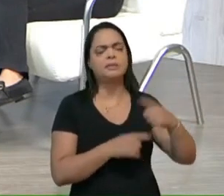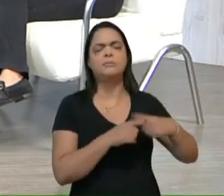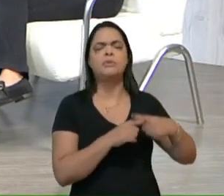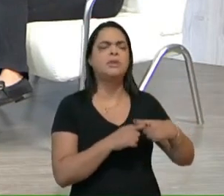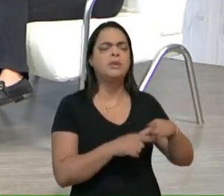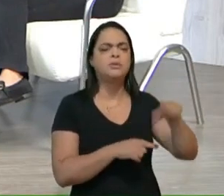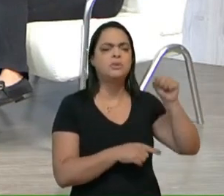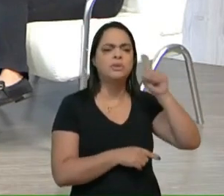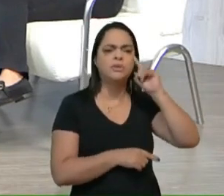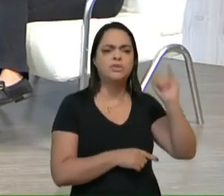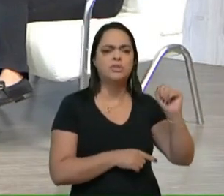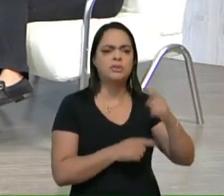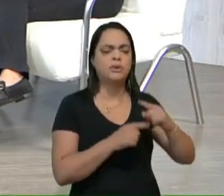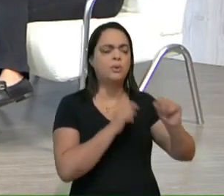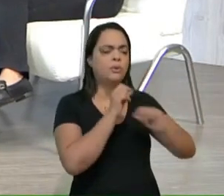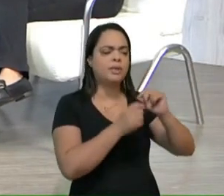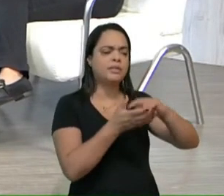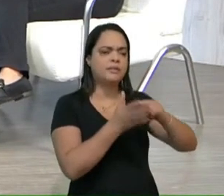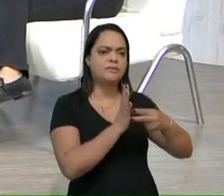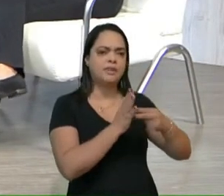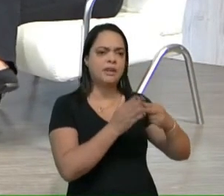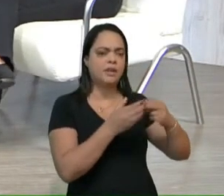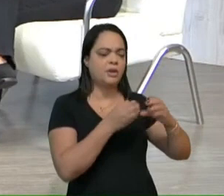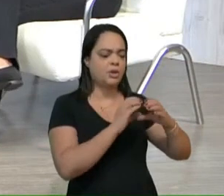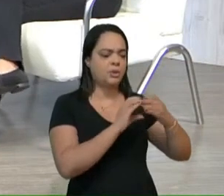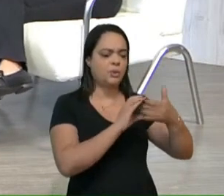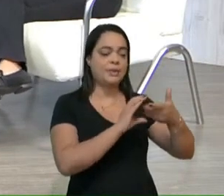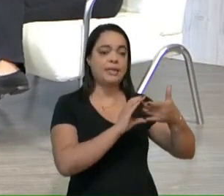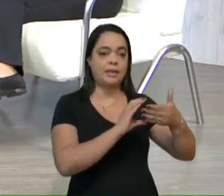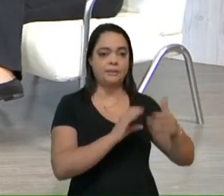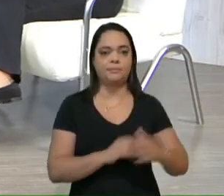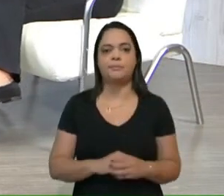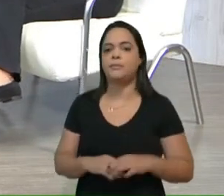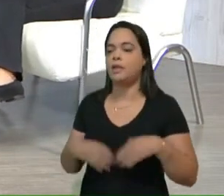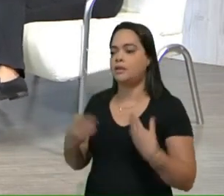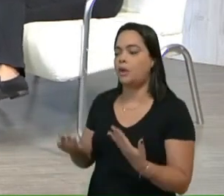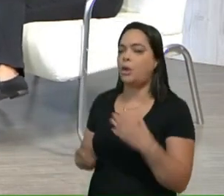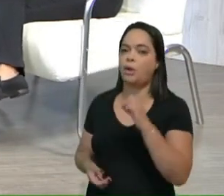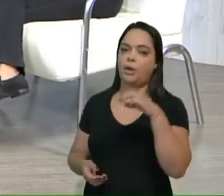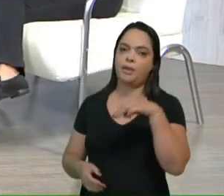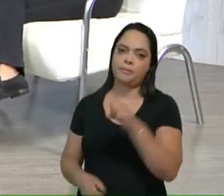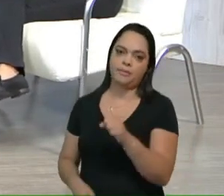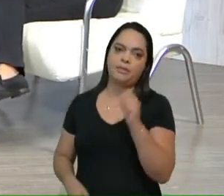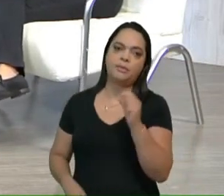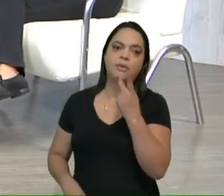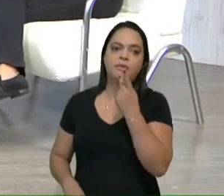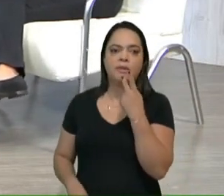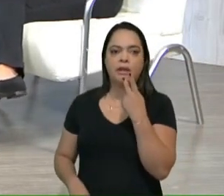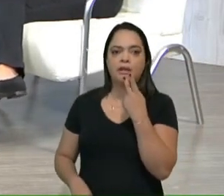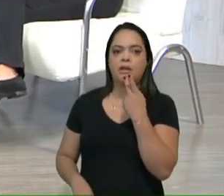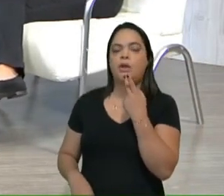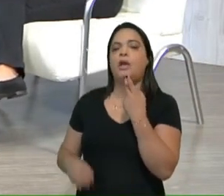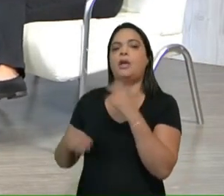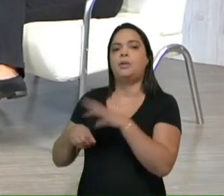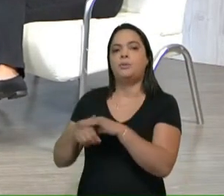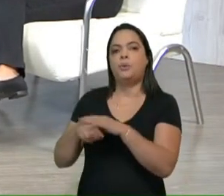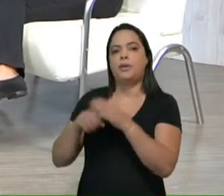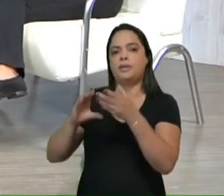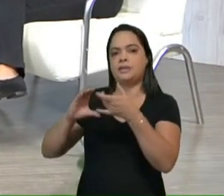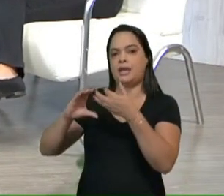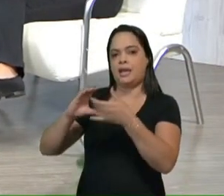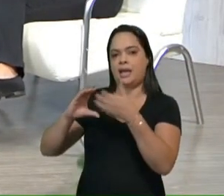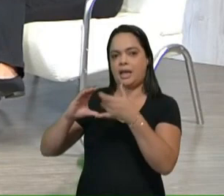que são as doenças raras então a Organização Mundial de Saúde ela considera uma doença Rara aquelas